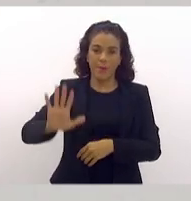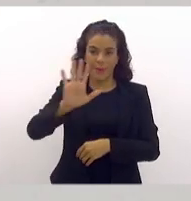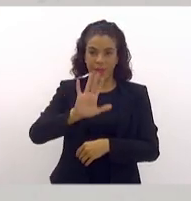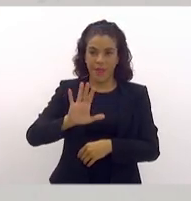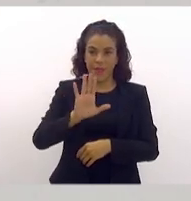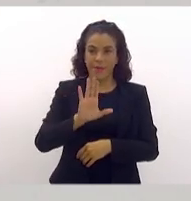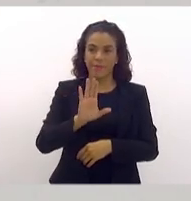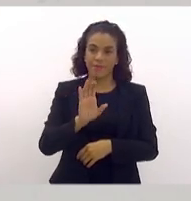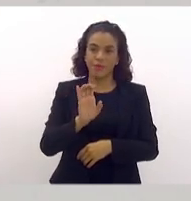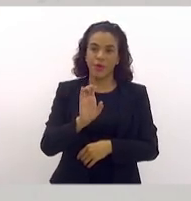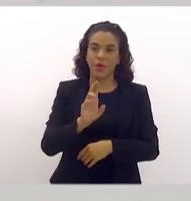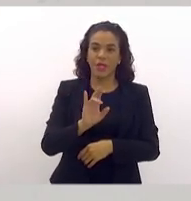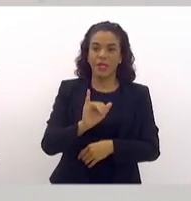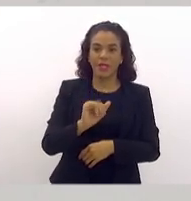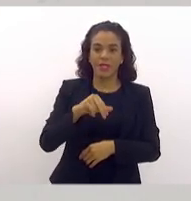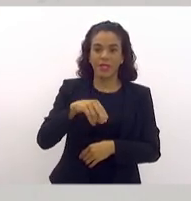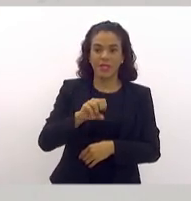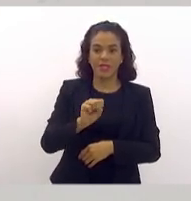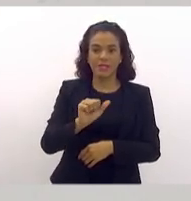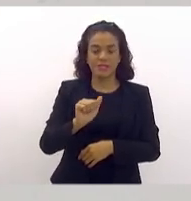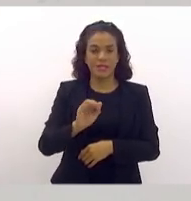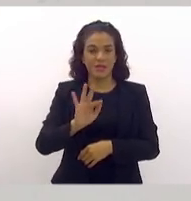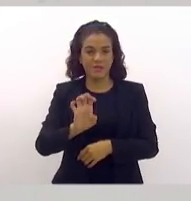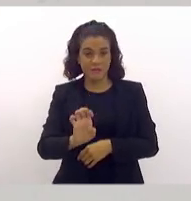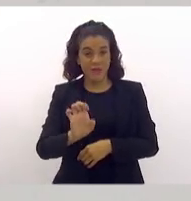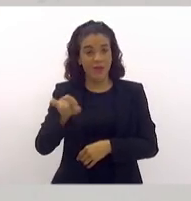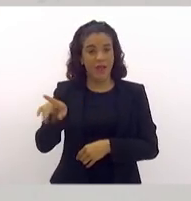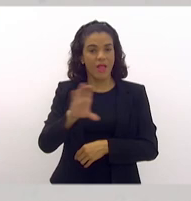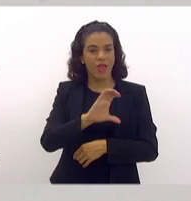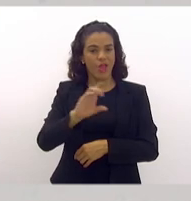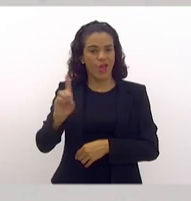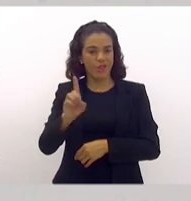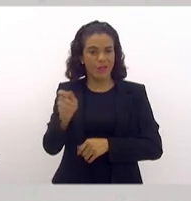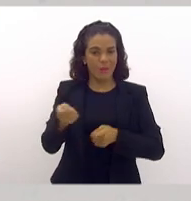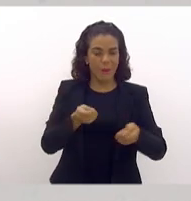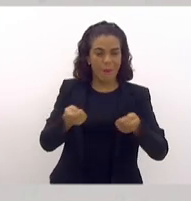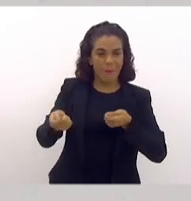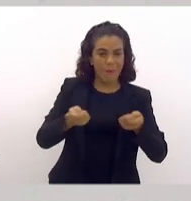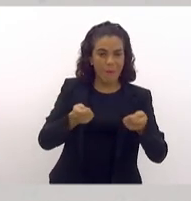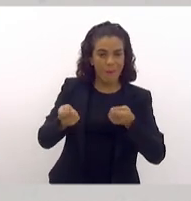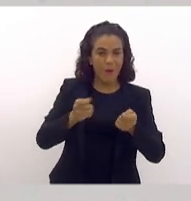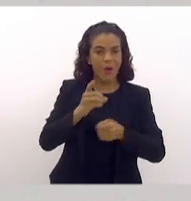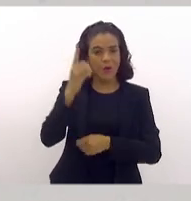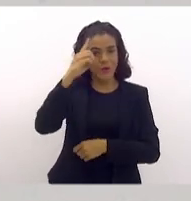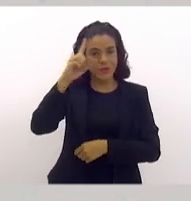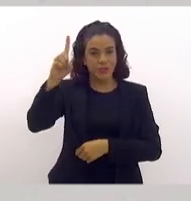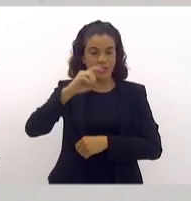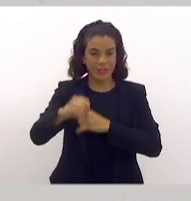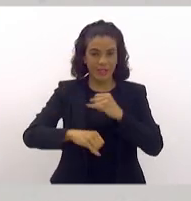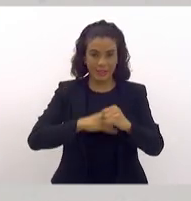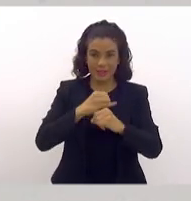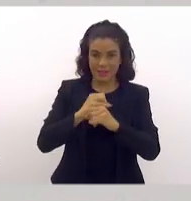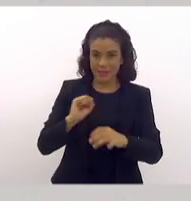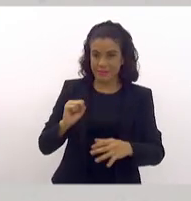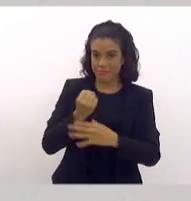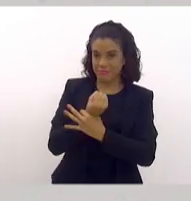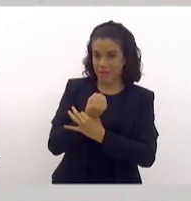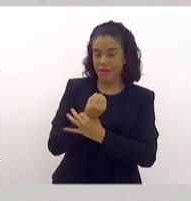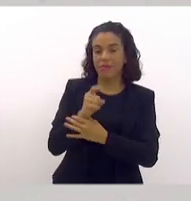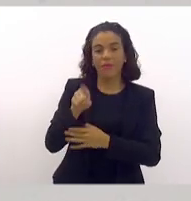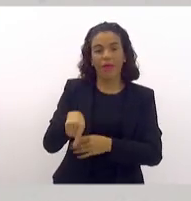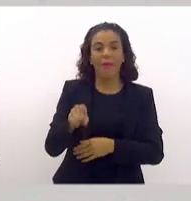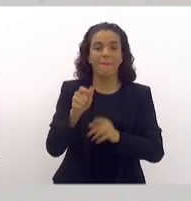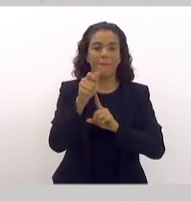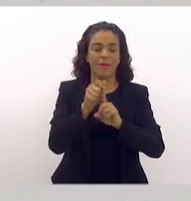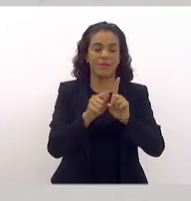ela que coordena e realiza o Dia Mundial da Internet Segura, que acontece em fevereiro, que reúne